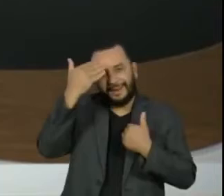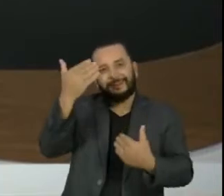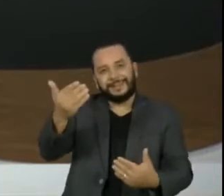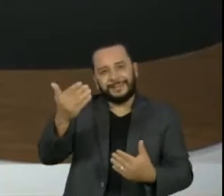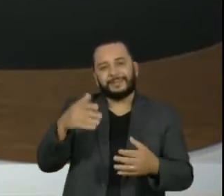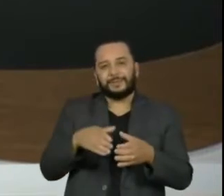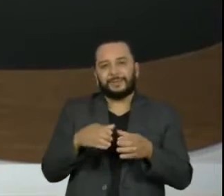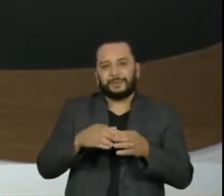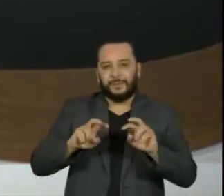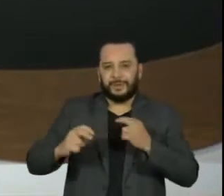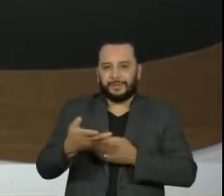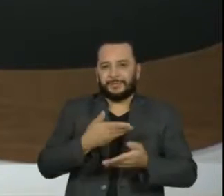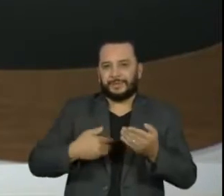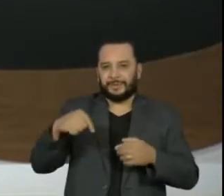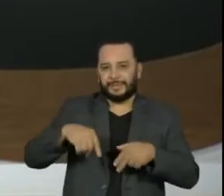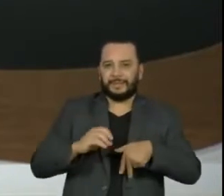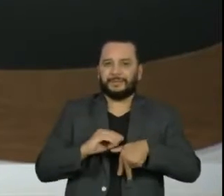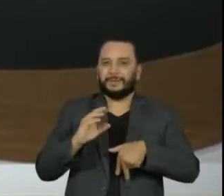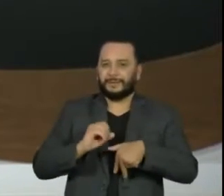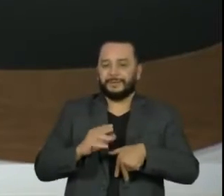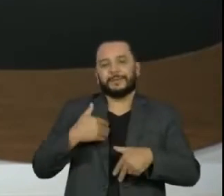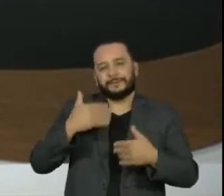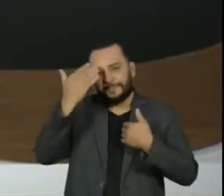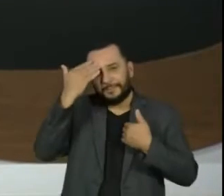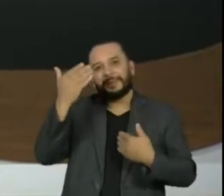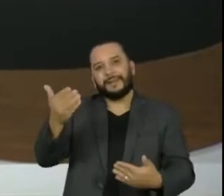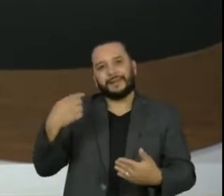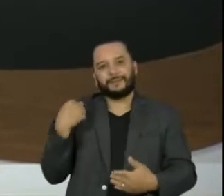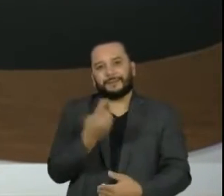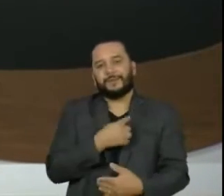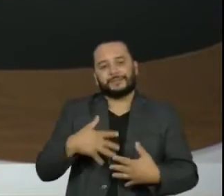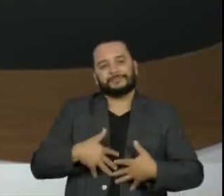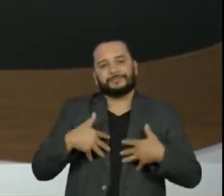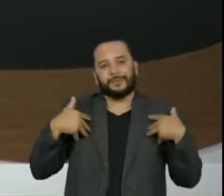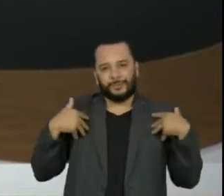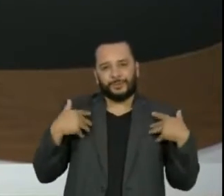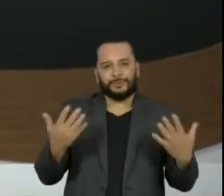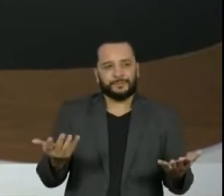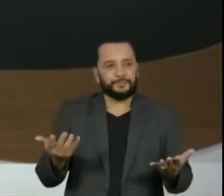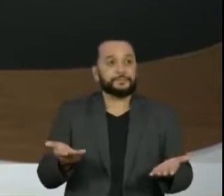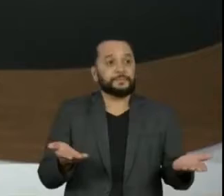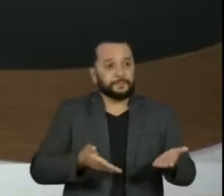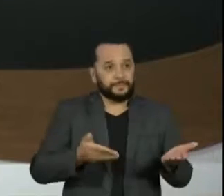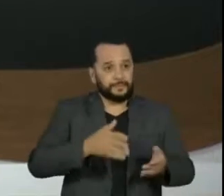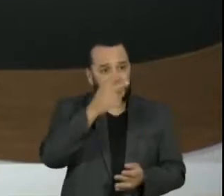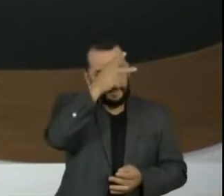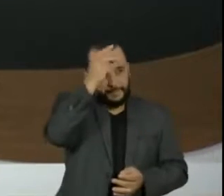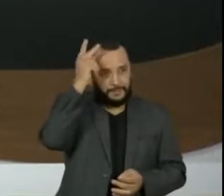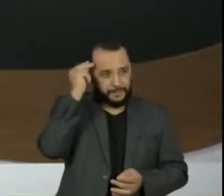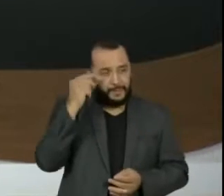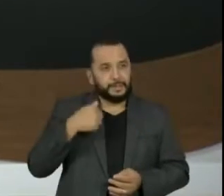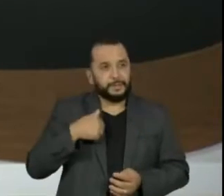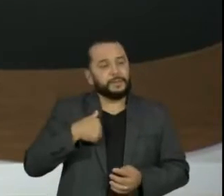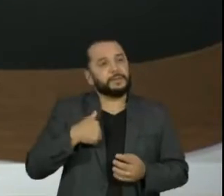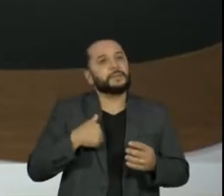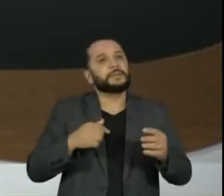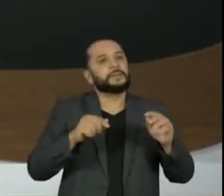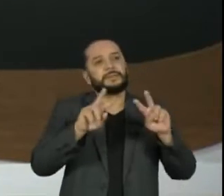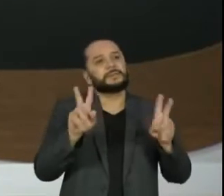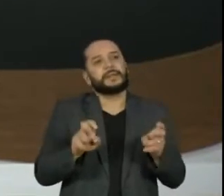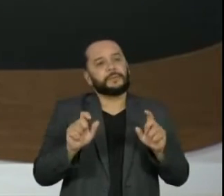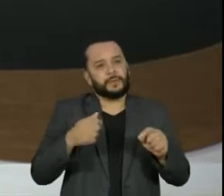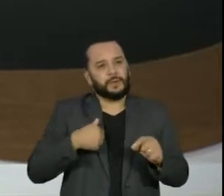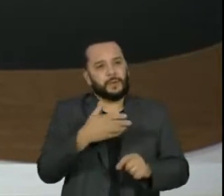do Roda e da TV Cultura, essa distinção que nos enche de orgulho. Prefeito, voltando aqui, a gente estava falando um pouco do governo